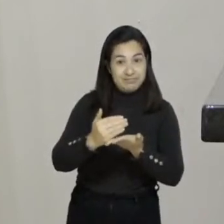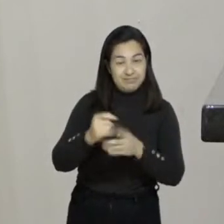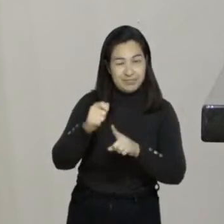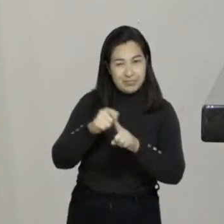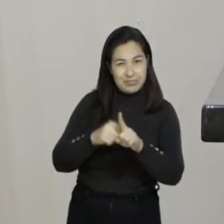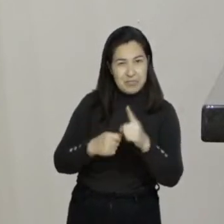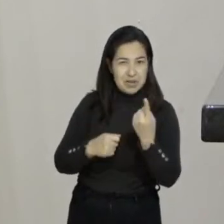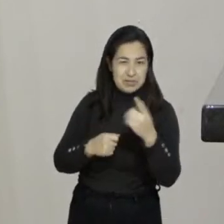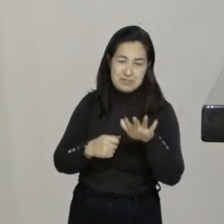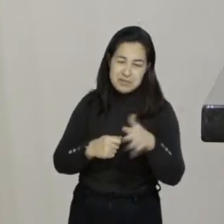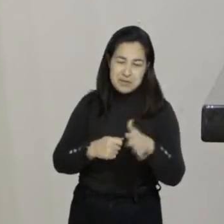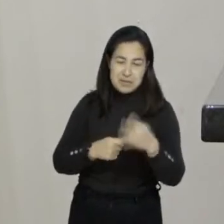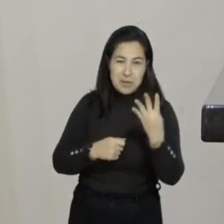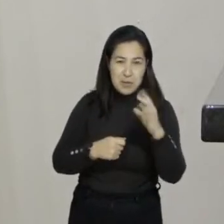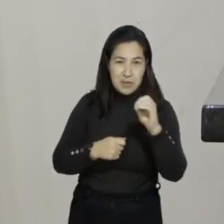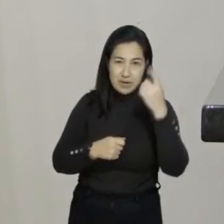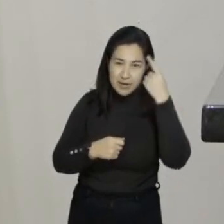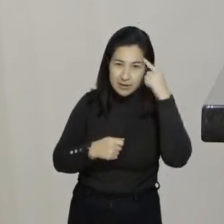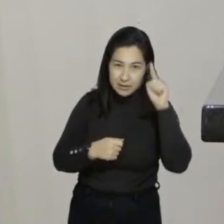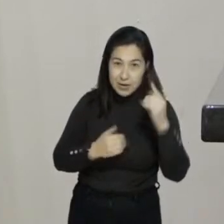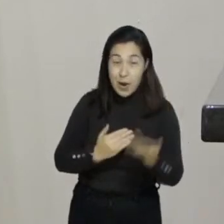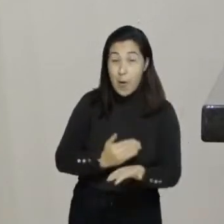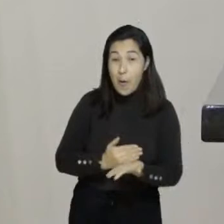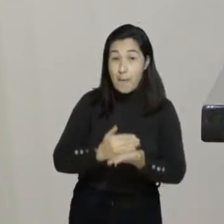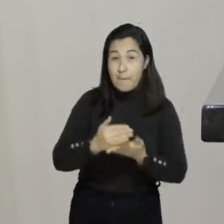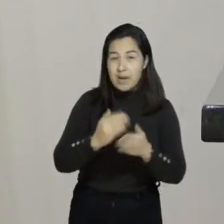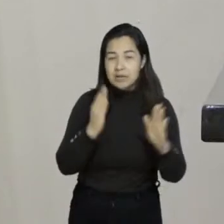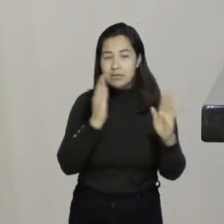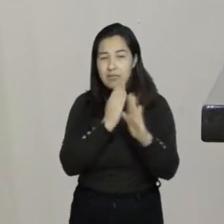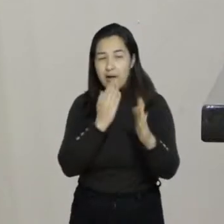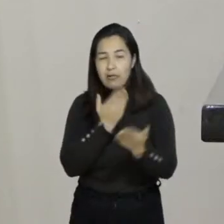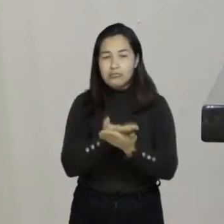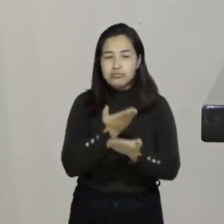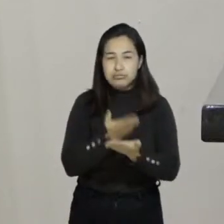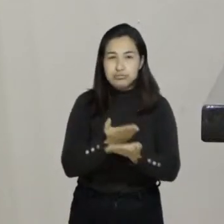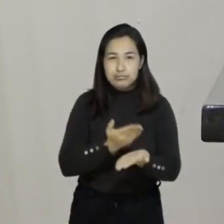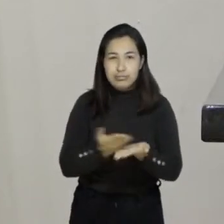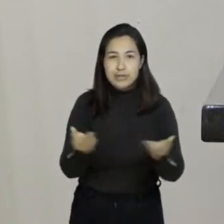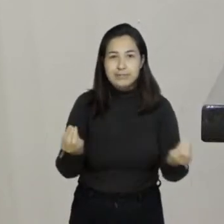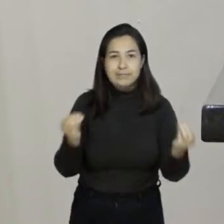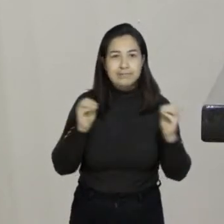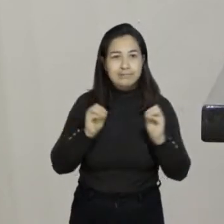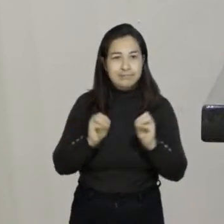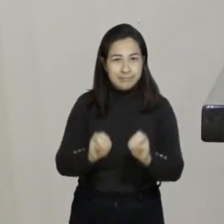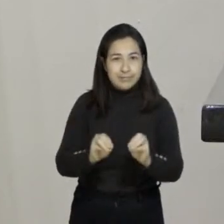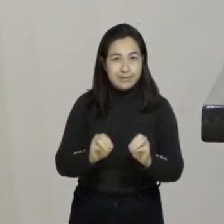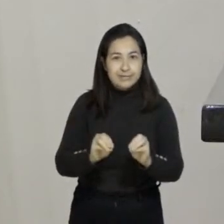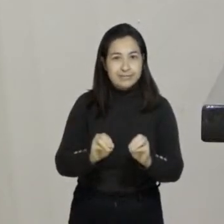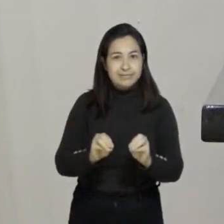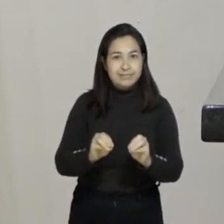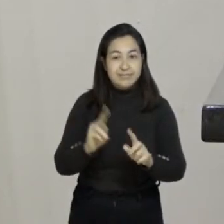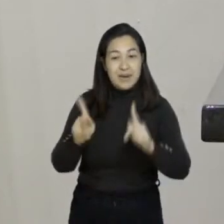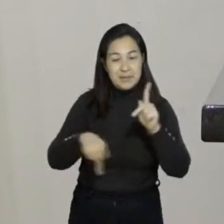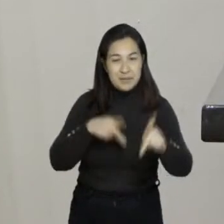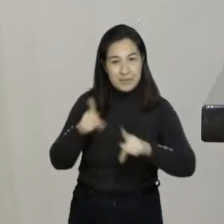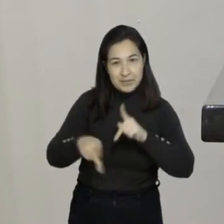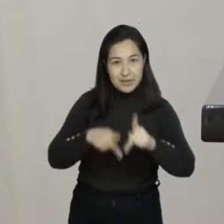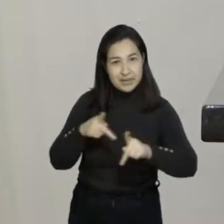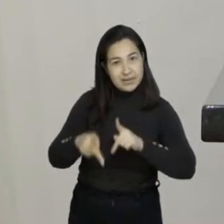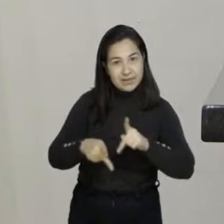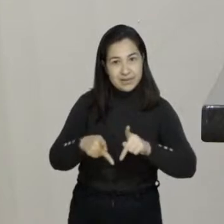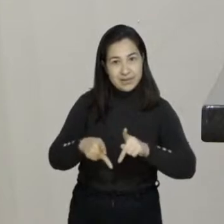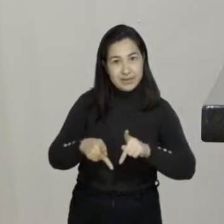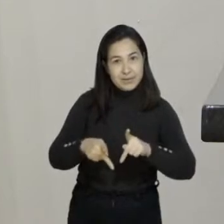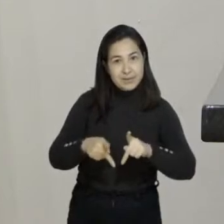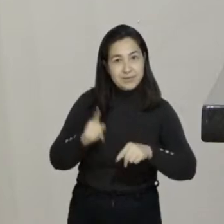40 dias inicia o processo de Diagnóstico para daí nós para que nós possamos engajar a população e